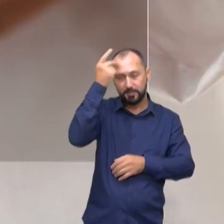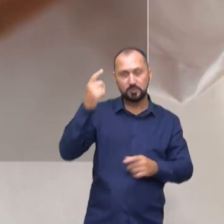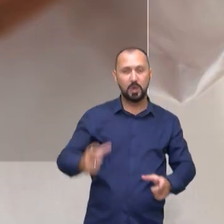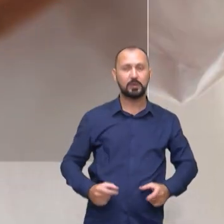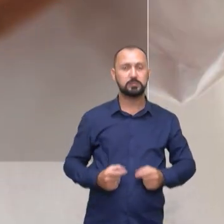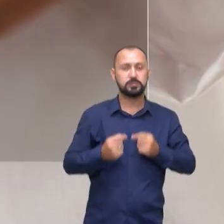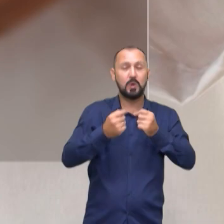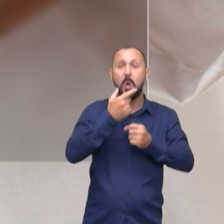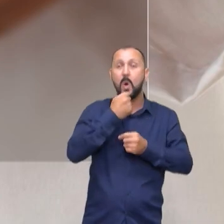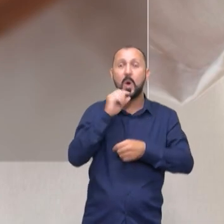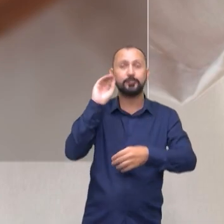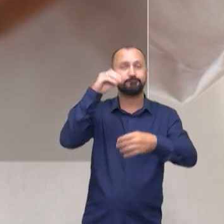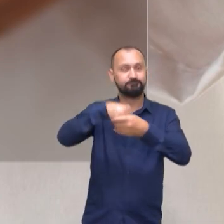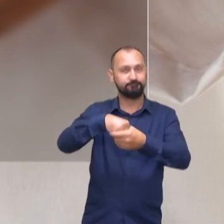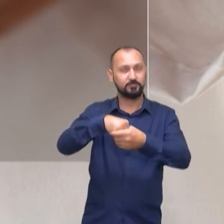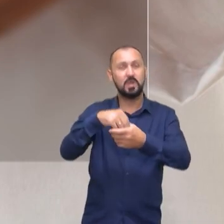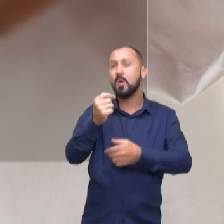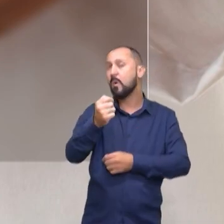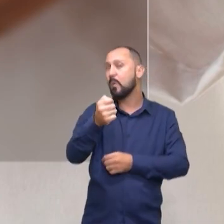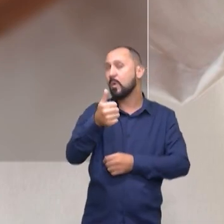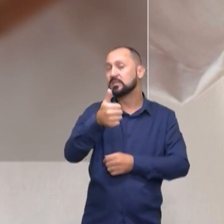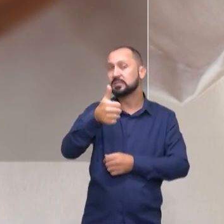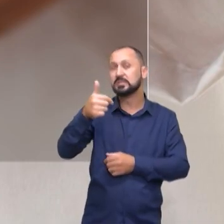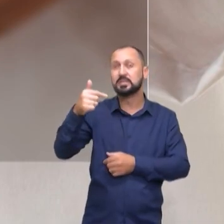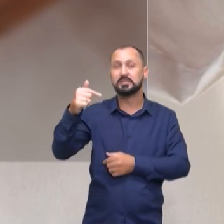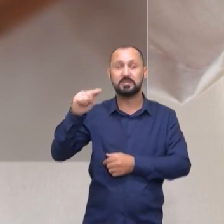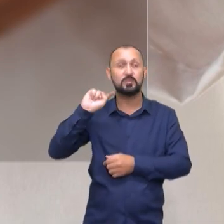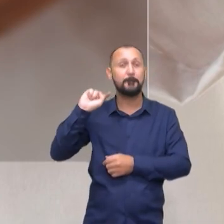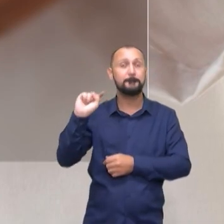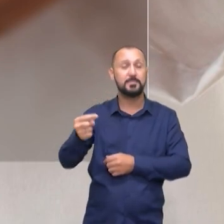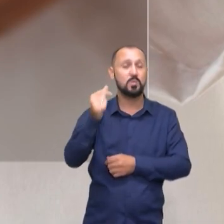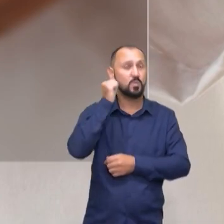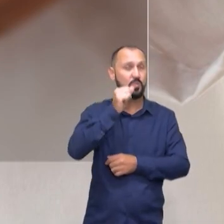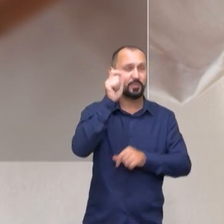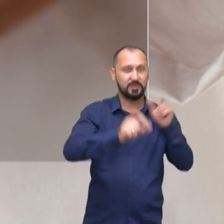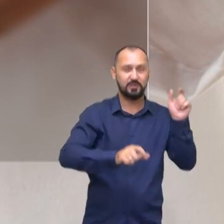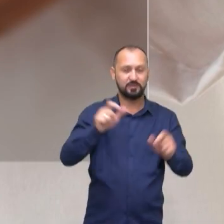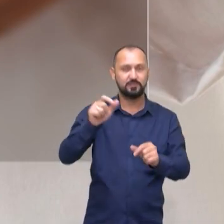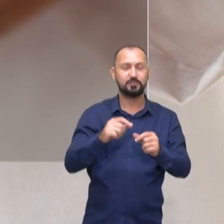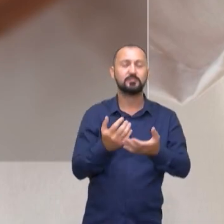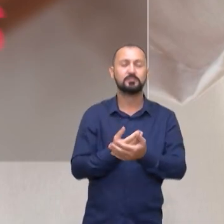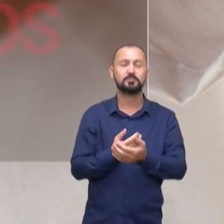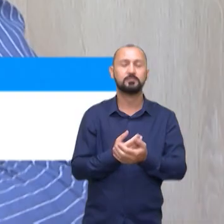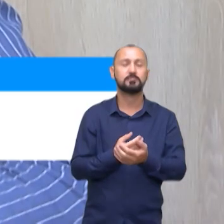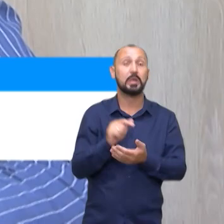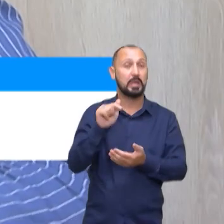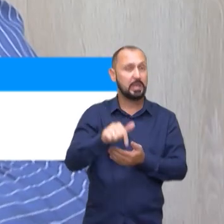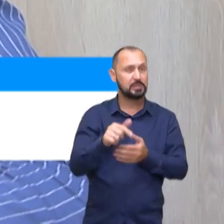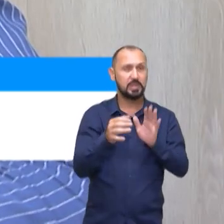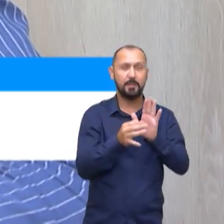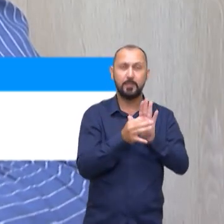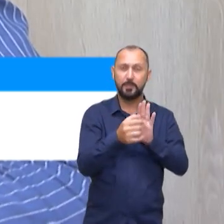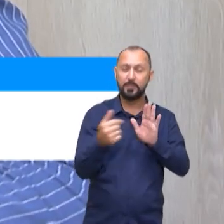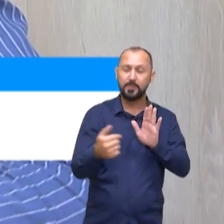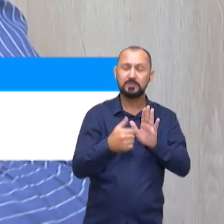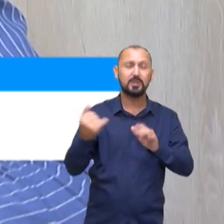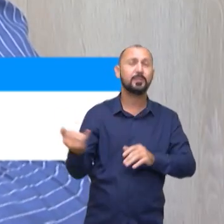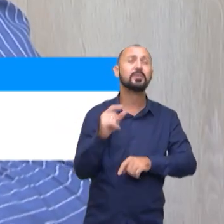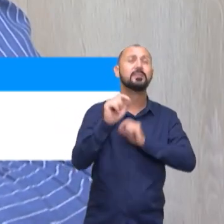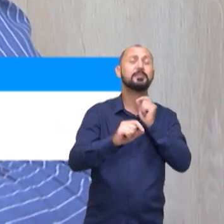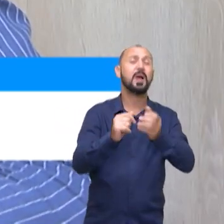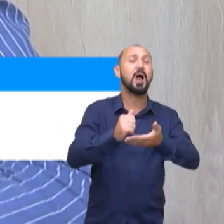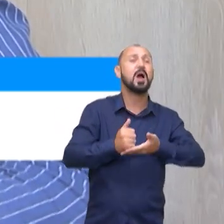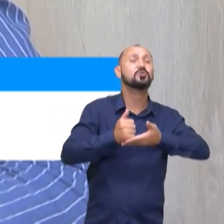novos casos de câncer coloretal em homens e de quase 17 mil em mulheres. Essa iniciativa ela é muito